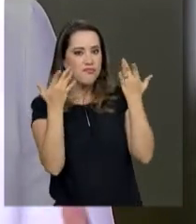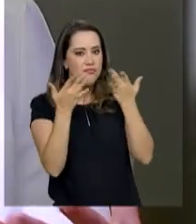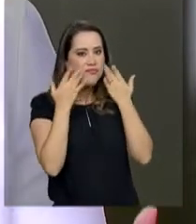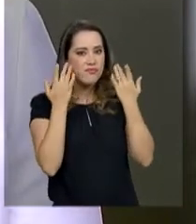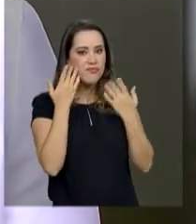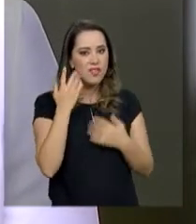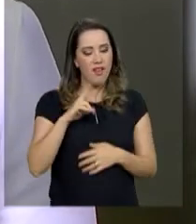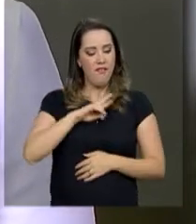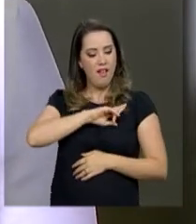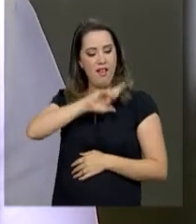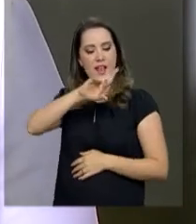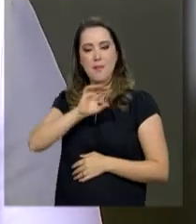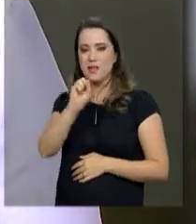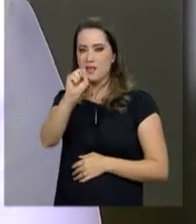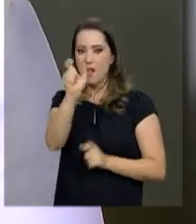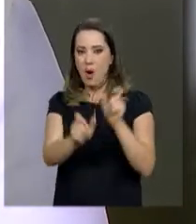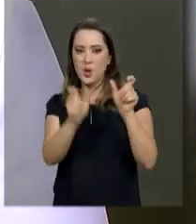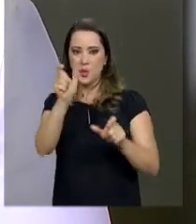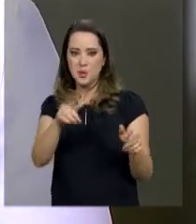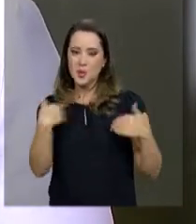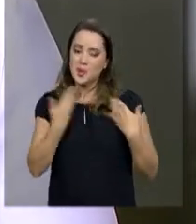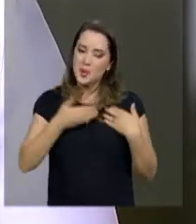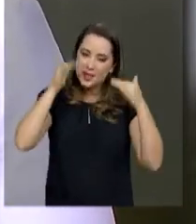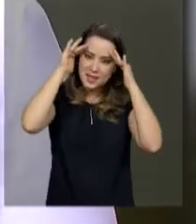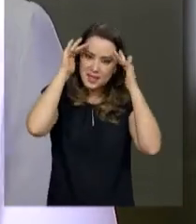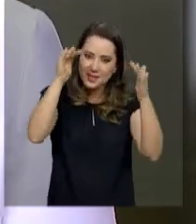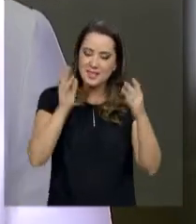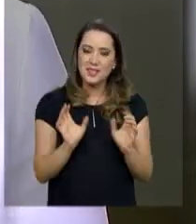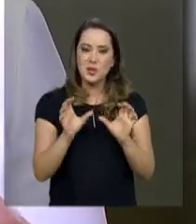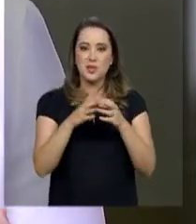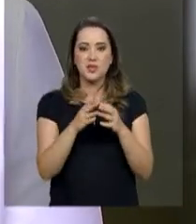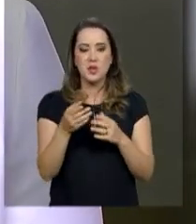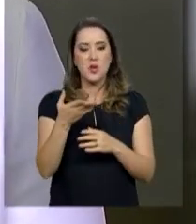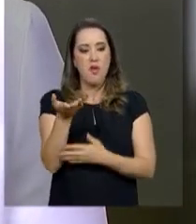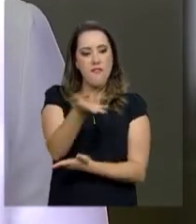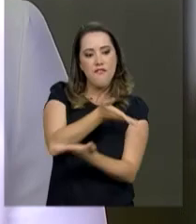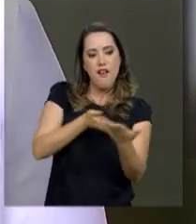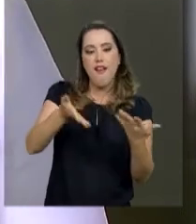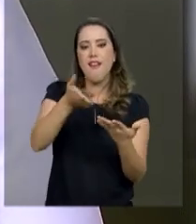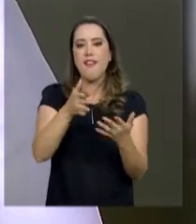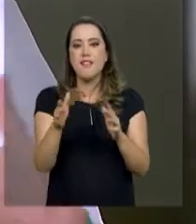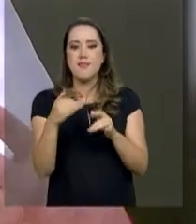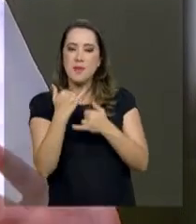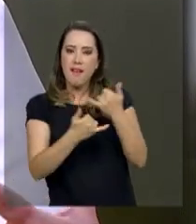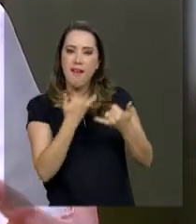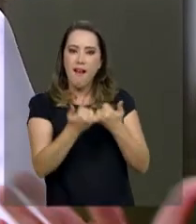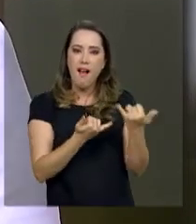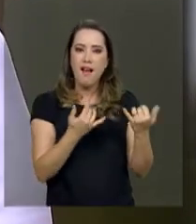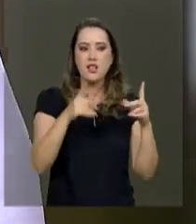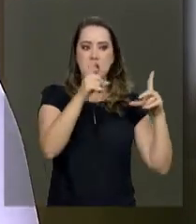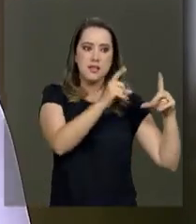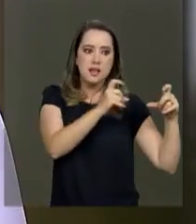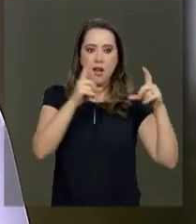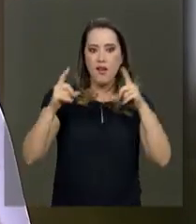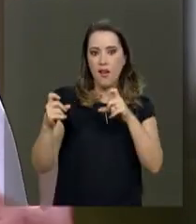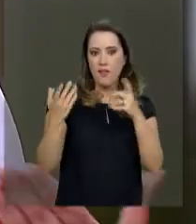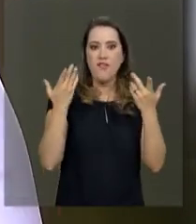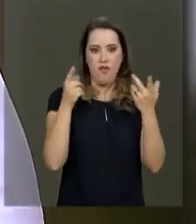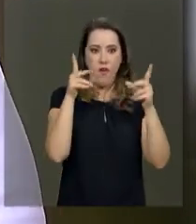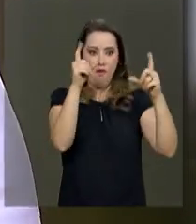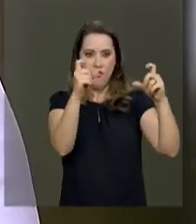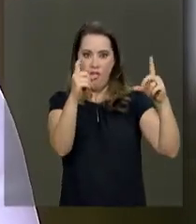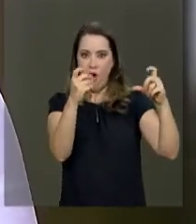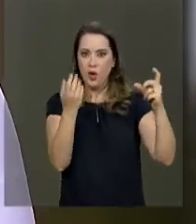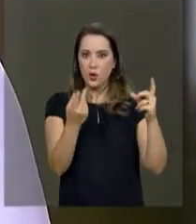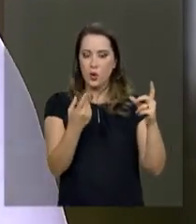oito personalidades que a gente está homenageando e elas vão fazer uma interação com esse público então vão fazer self imagina você fazer uma self com